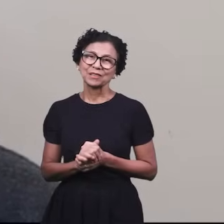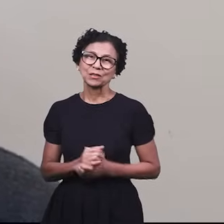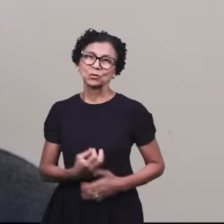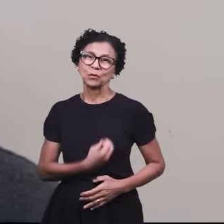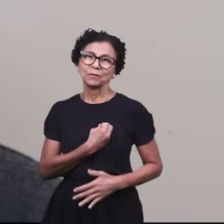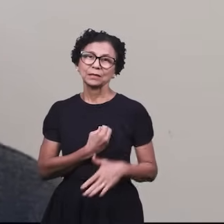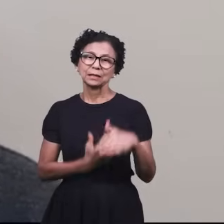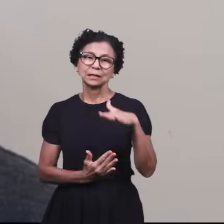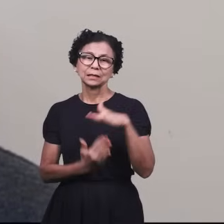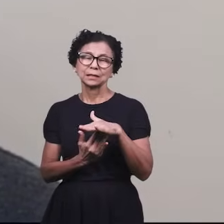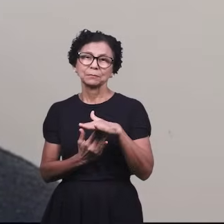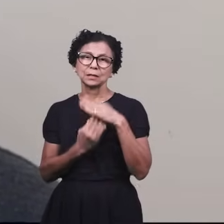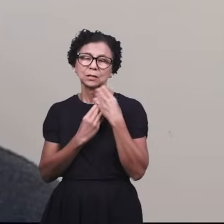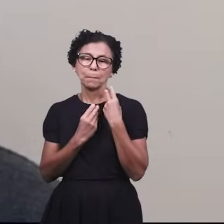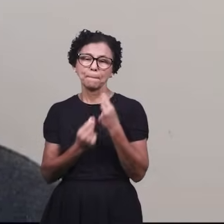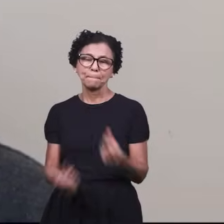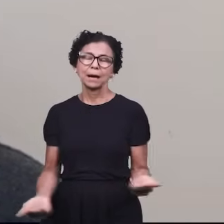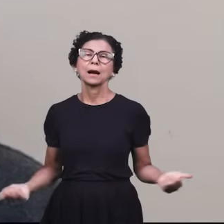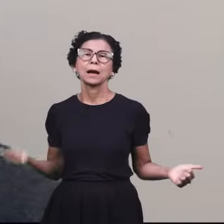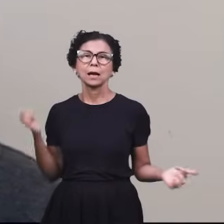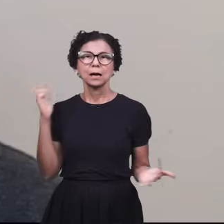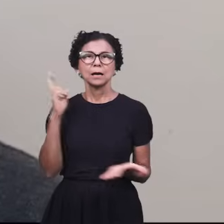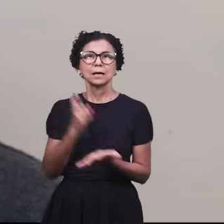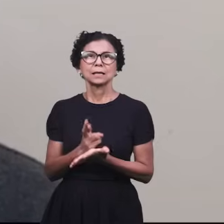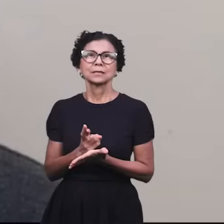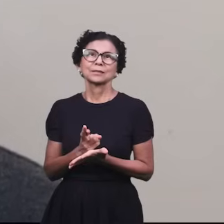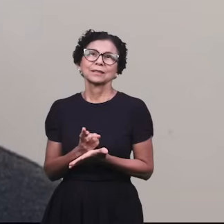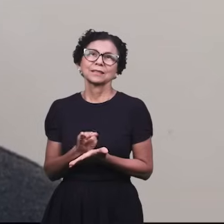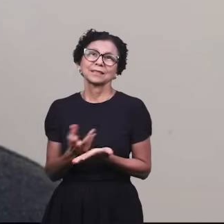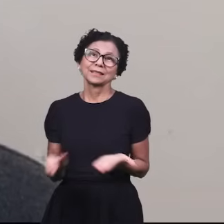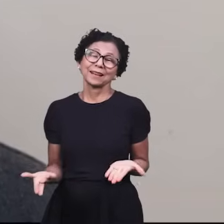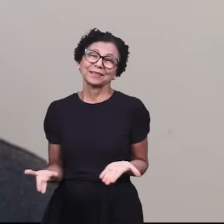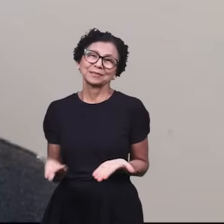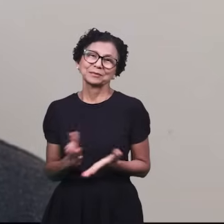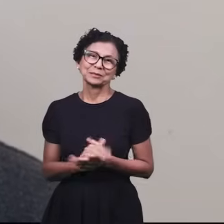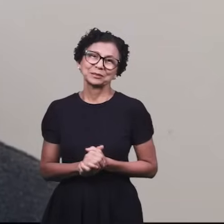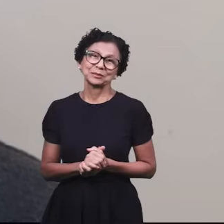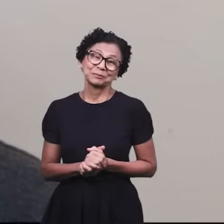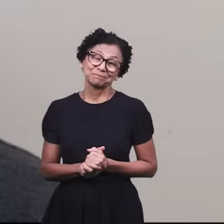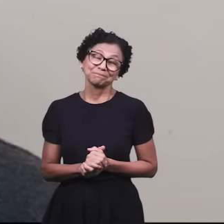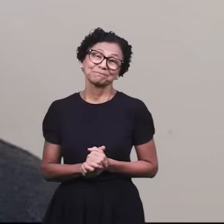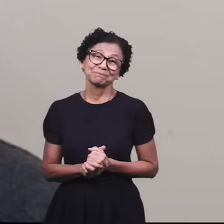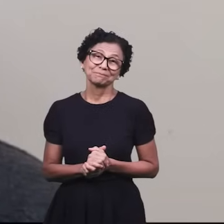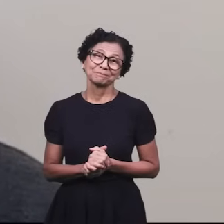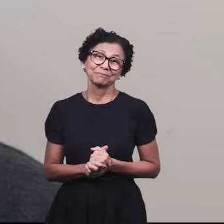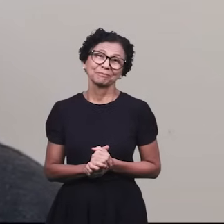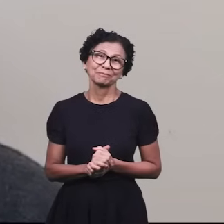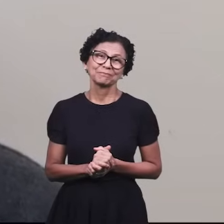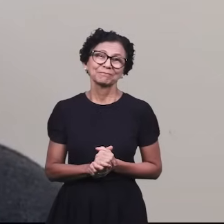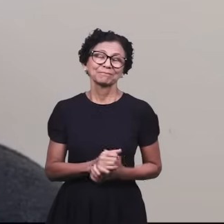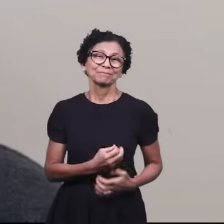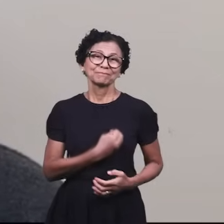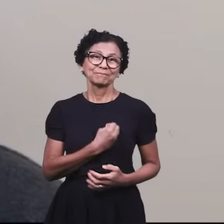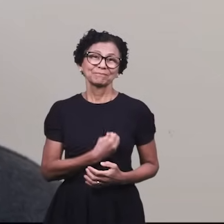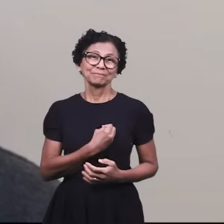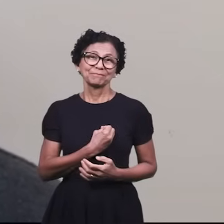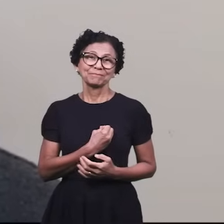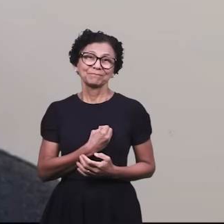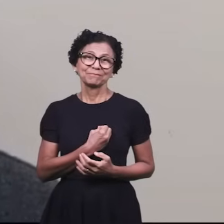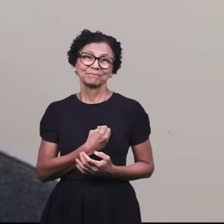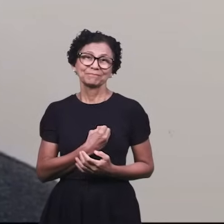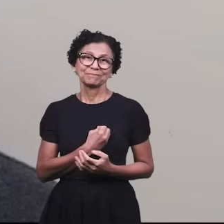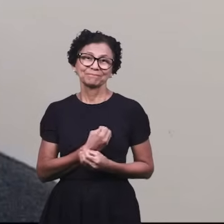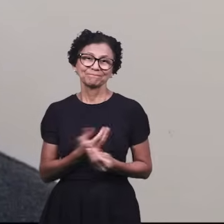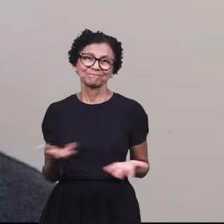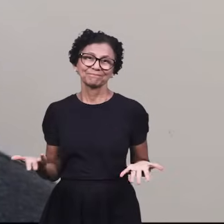o tempo ele se esgota. E aí os danos no DNA se tornam muito significativos e comprometem